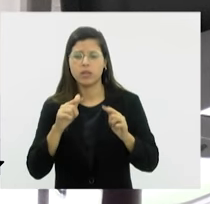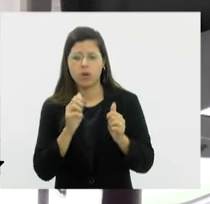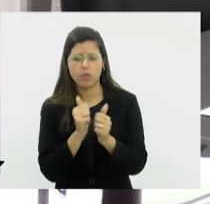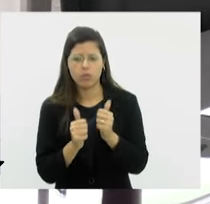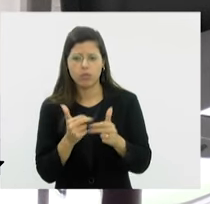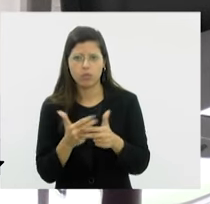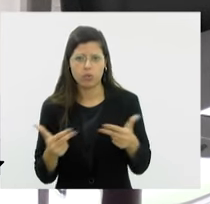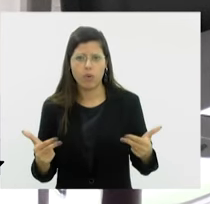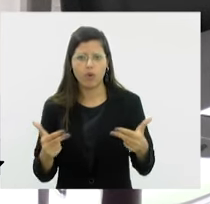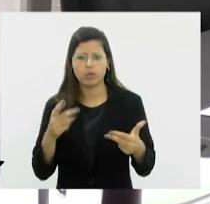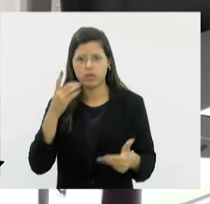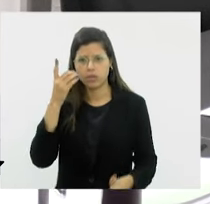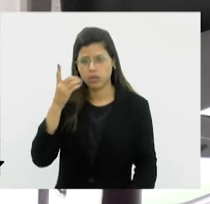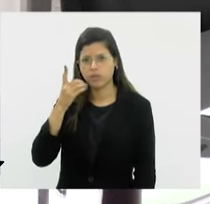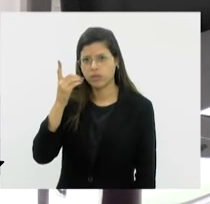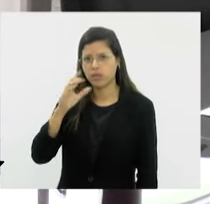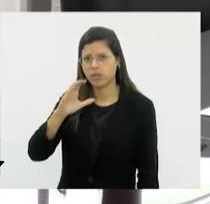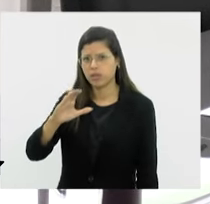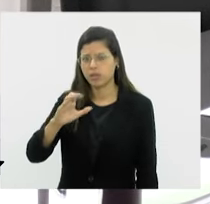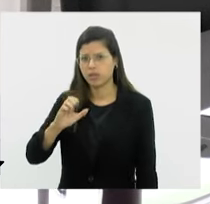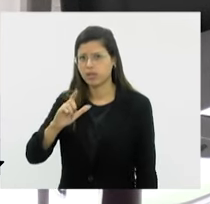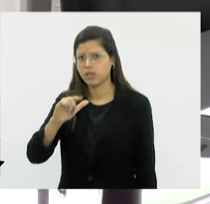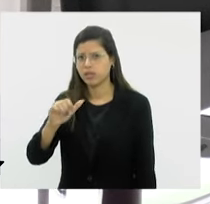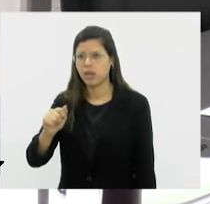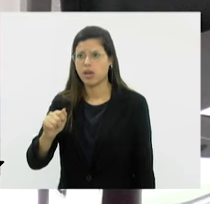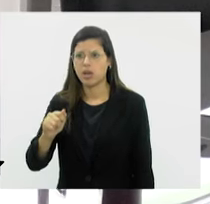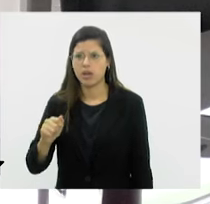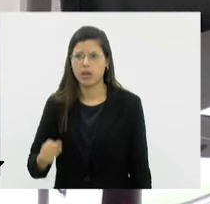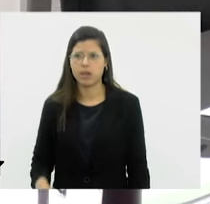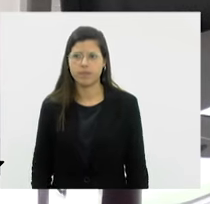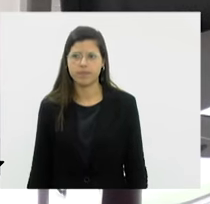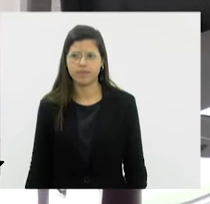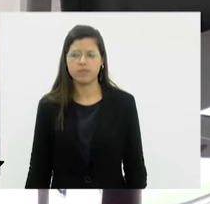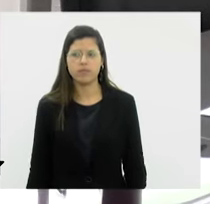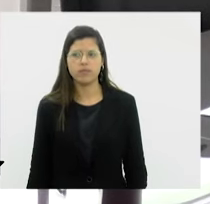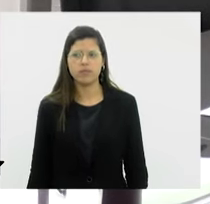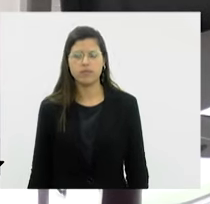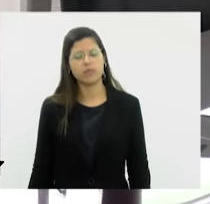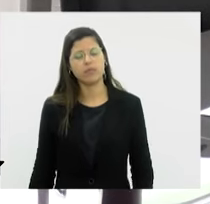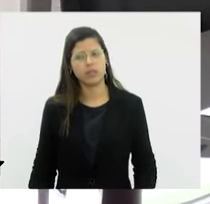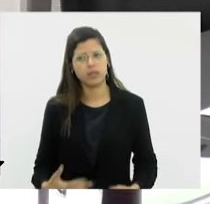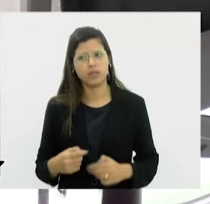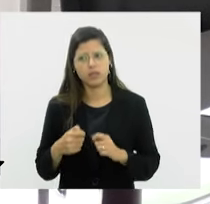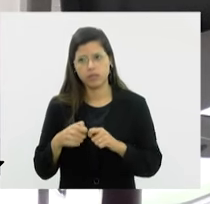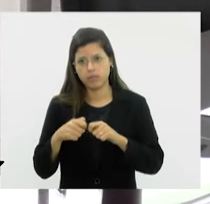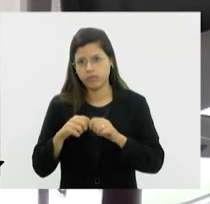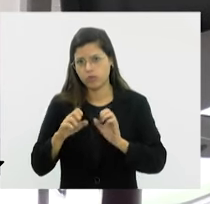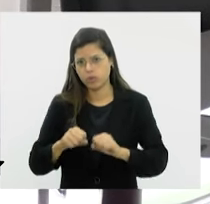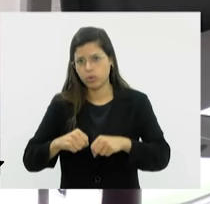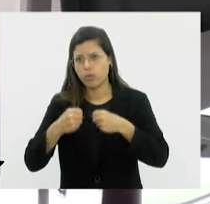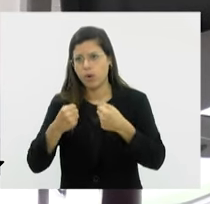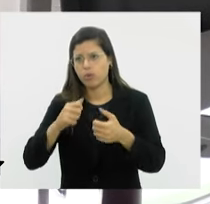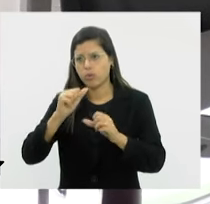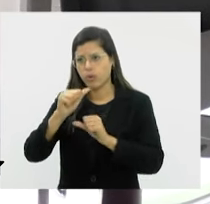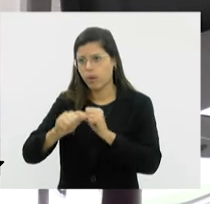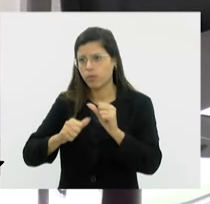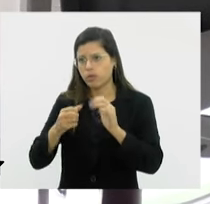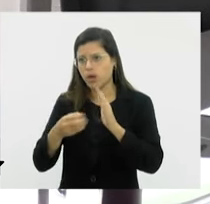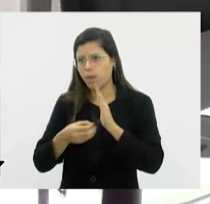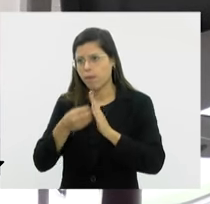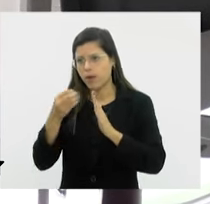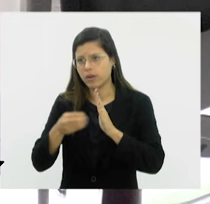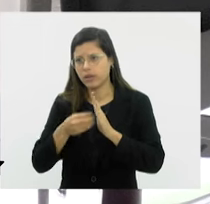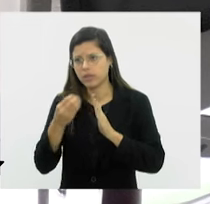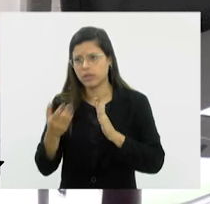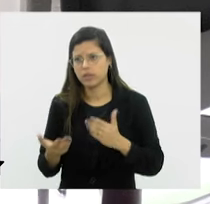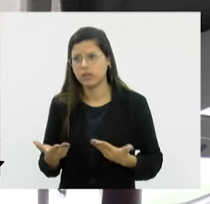asseverou a deputada Célia. Portanto, é nesse sentido que, embora eu tenha feito esforços aqui para mudar o parecer, inclusive, e